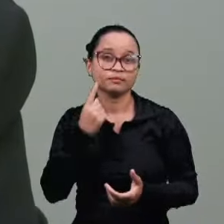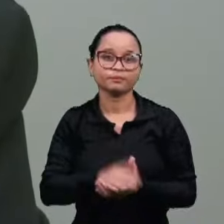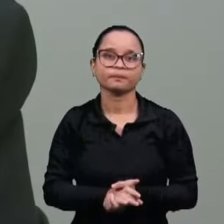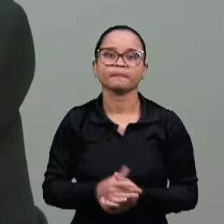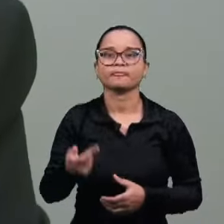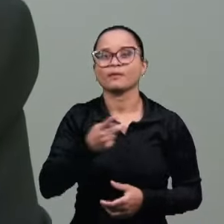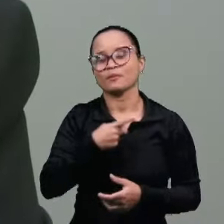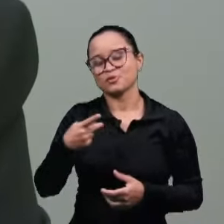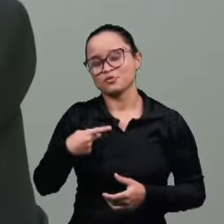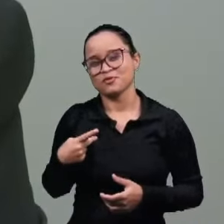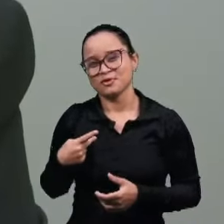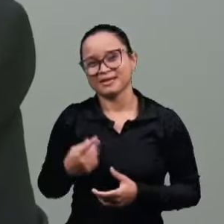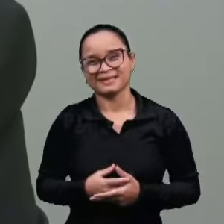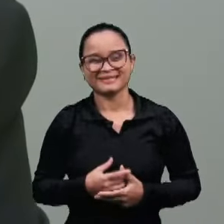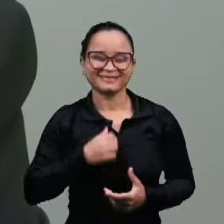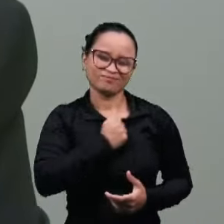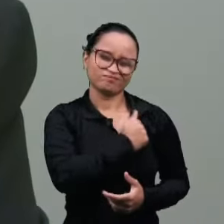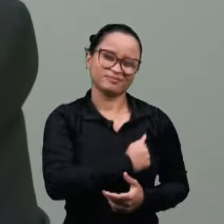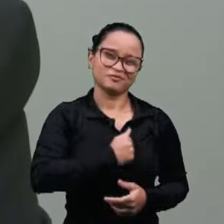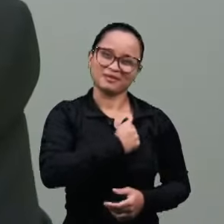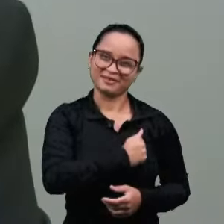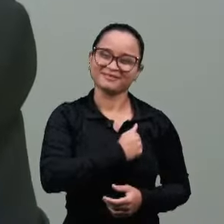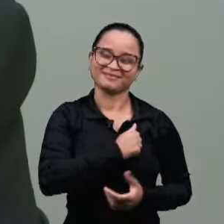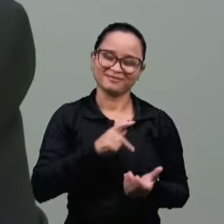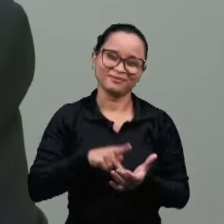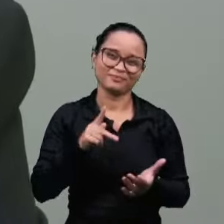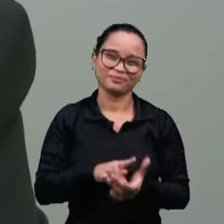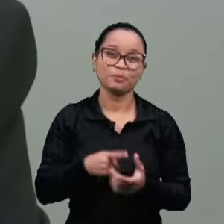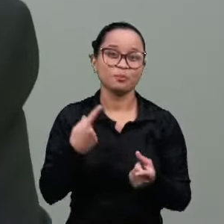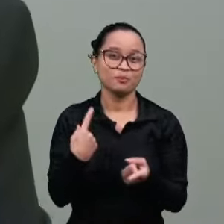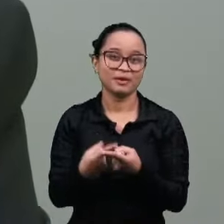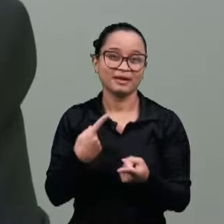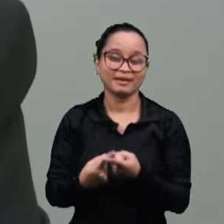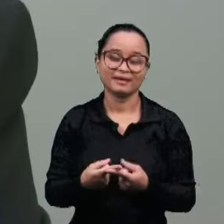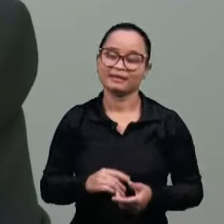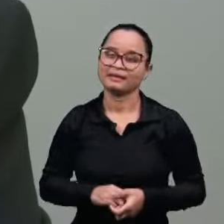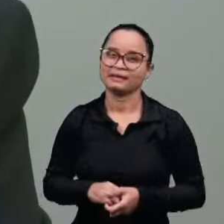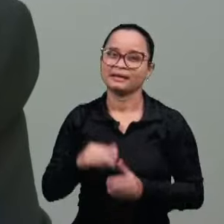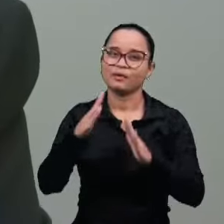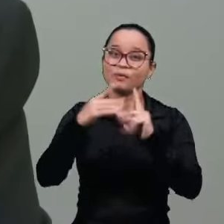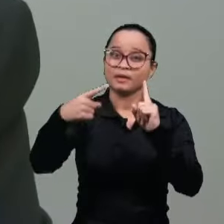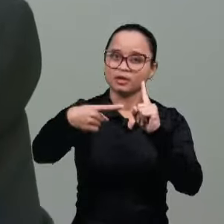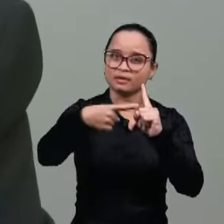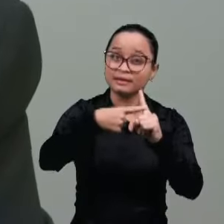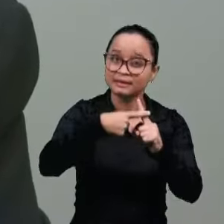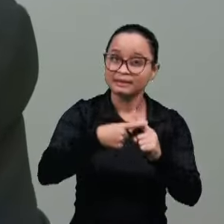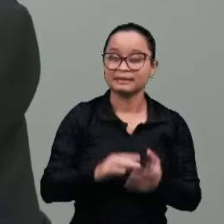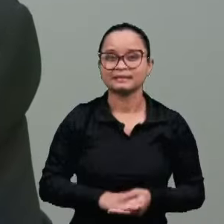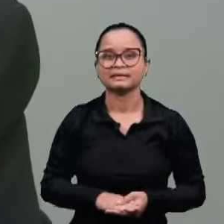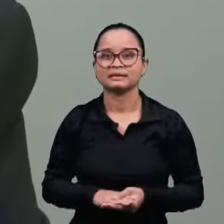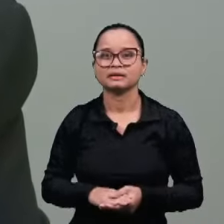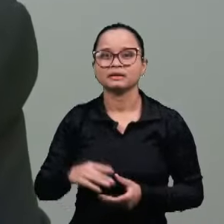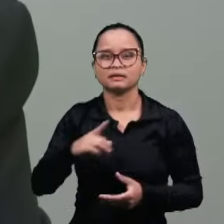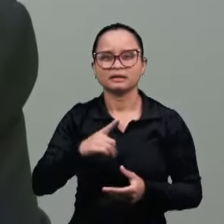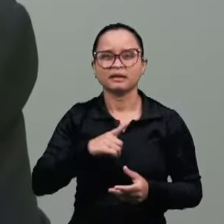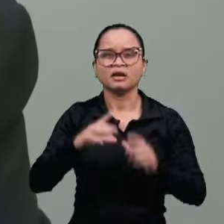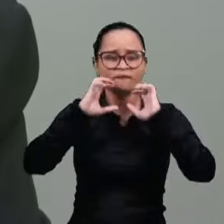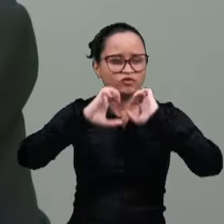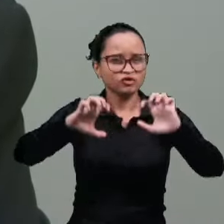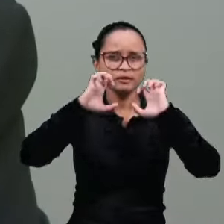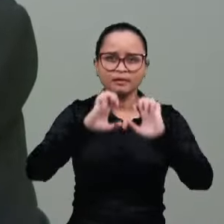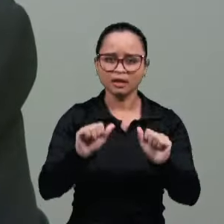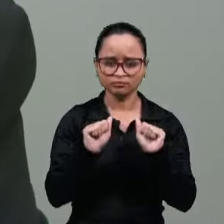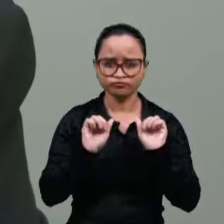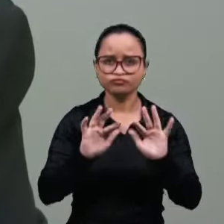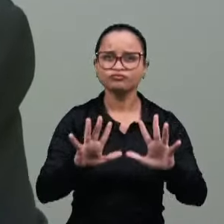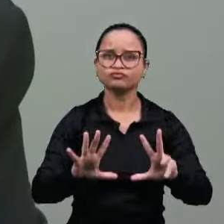com tanta saudade, né? Ali é uma igreja de muito fervor, de sair ao campo, de evangelização,